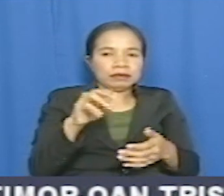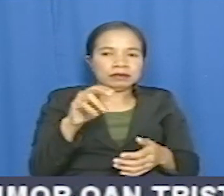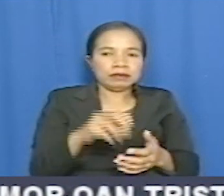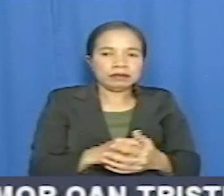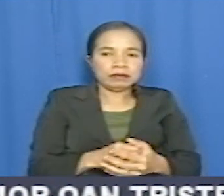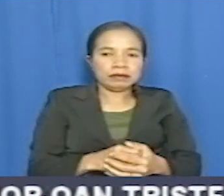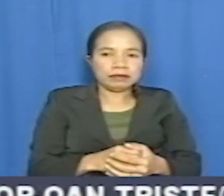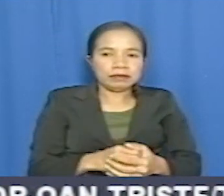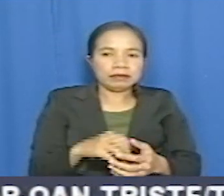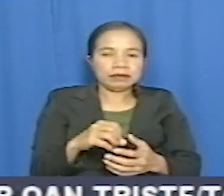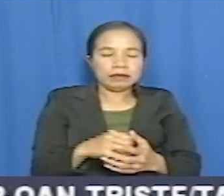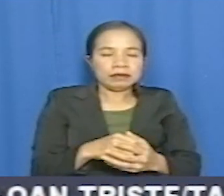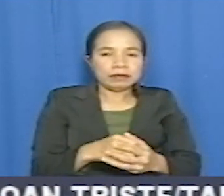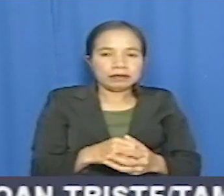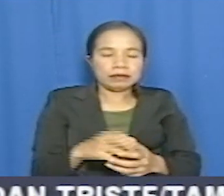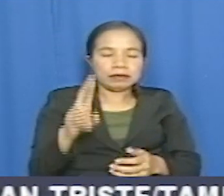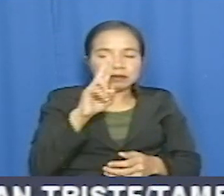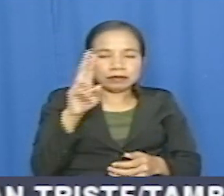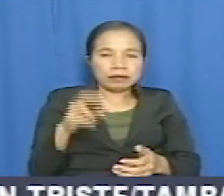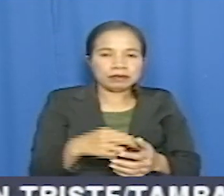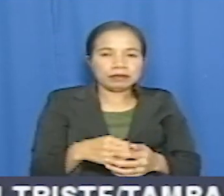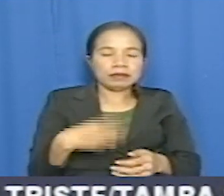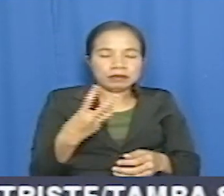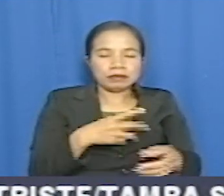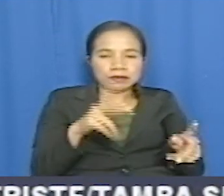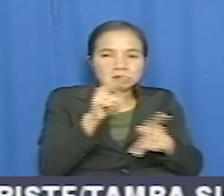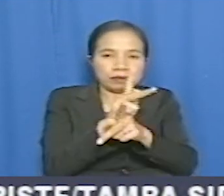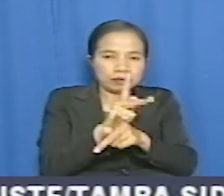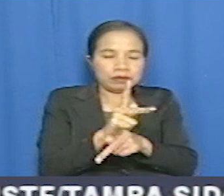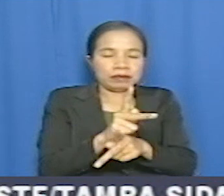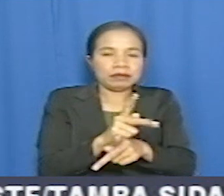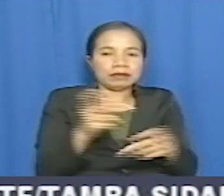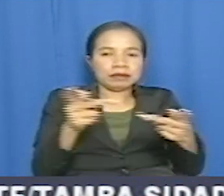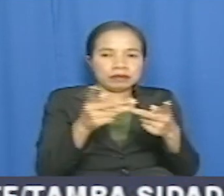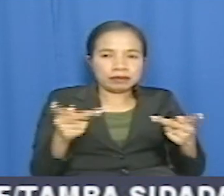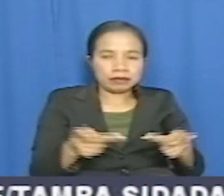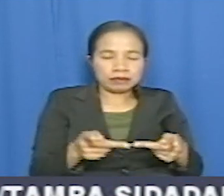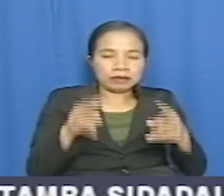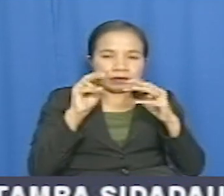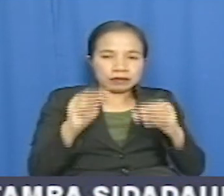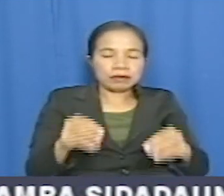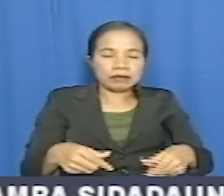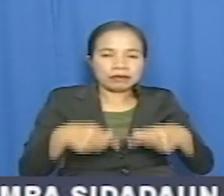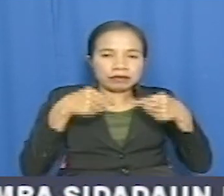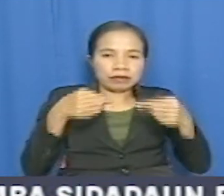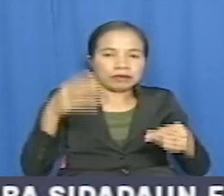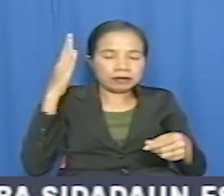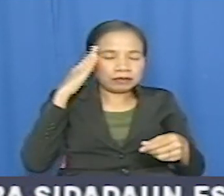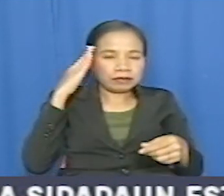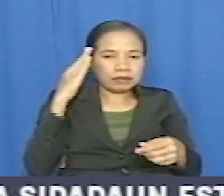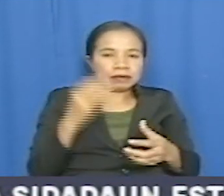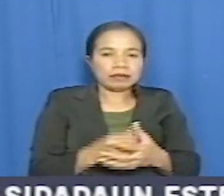le investimento ne. Ita assegura que ambiente precisa fornia opinião